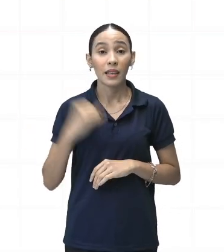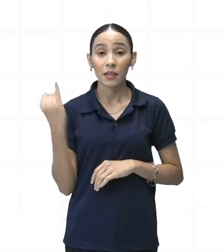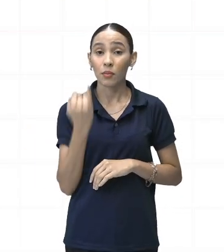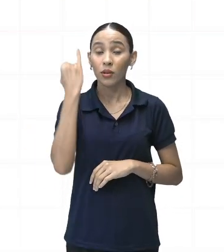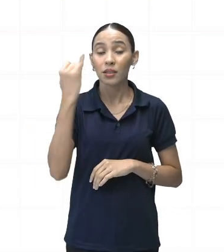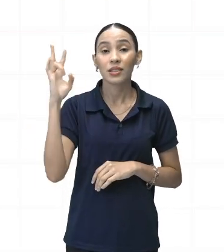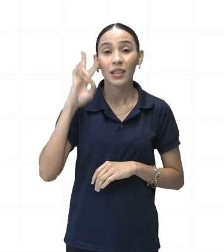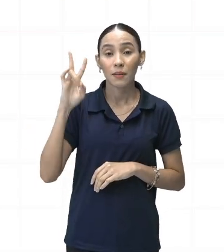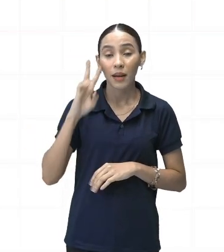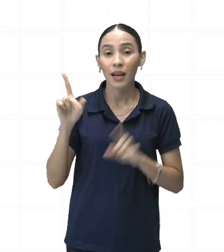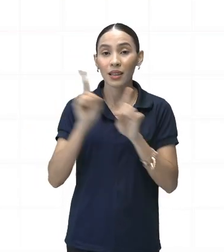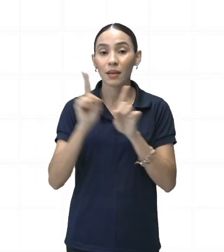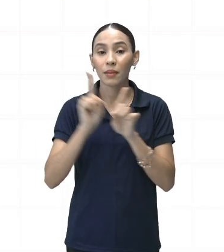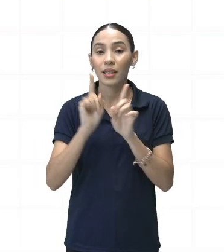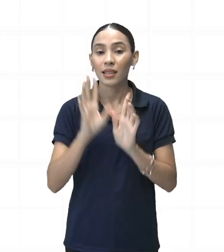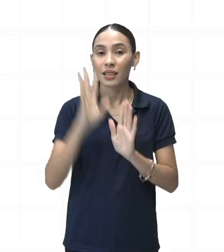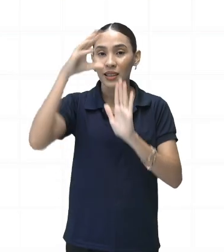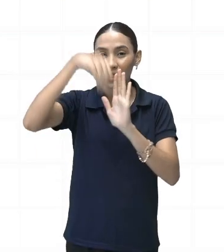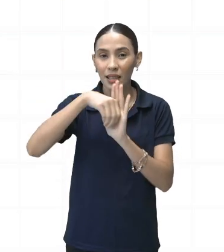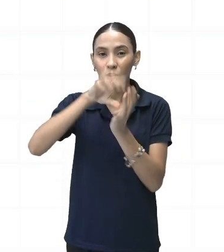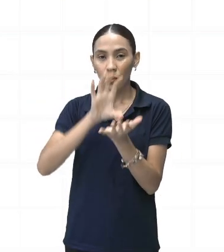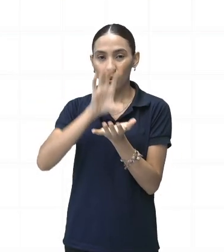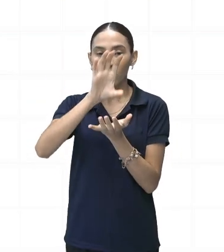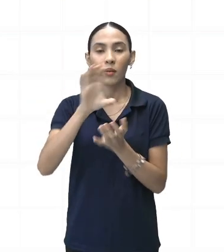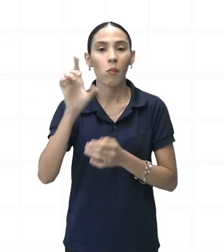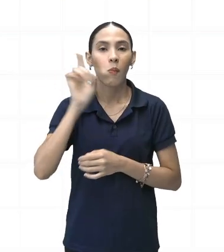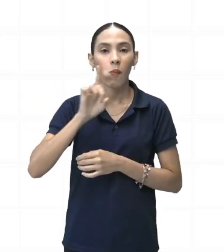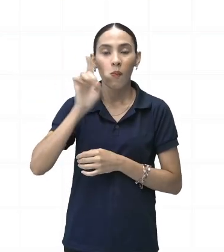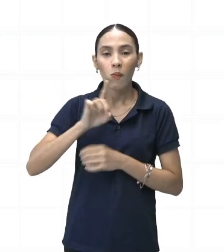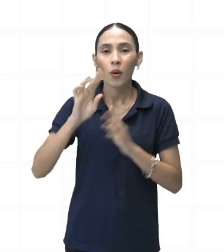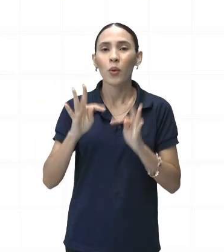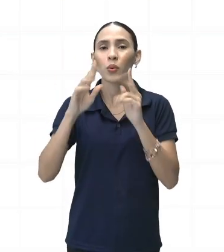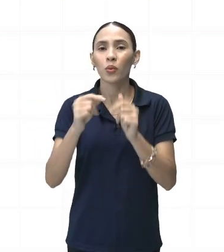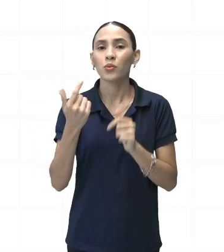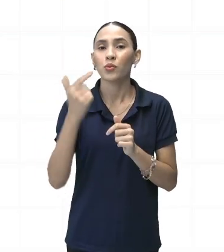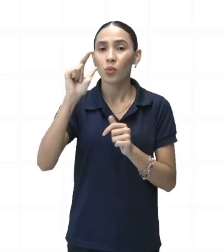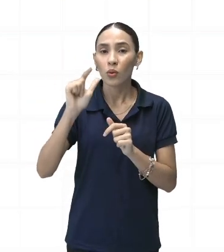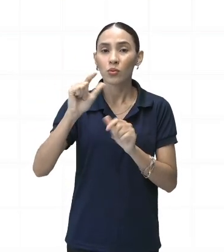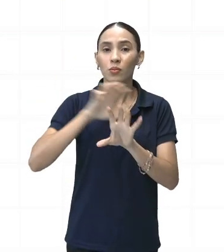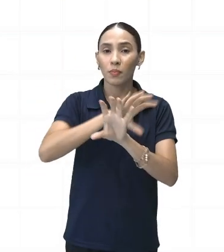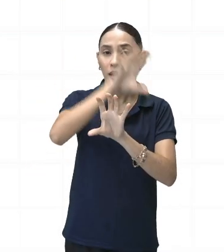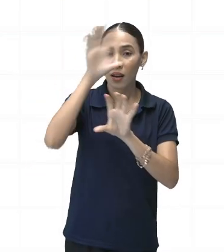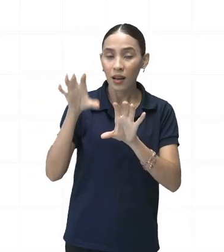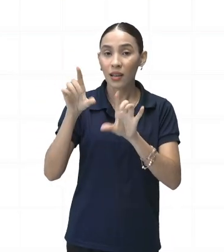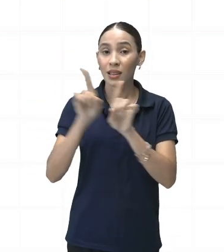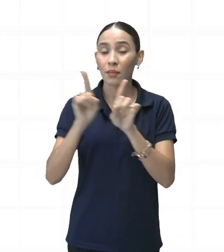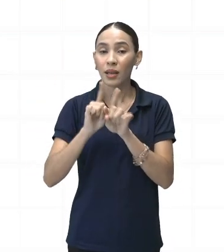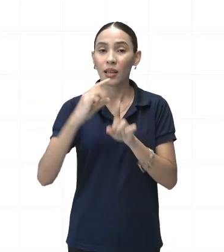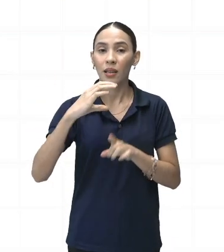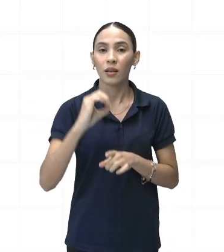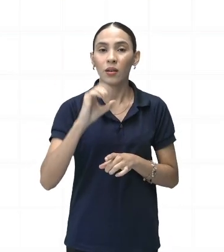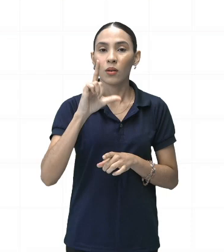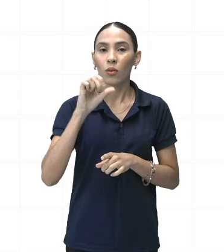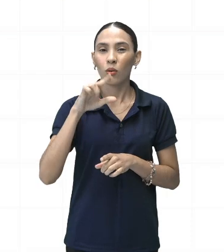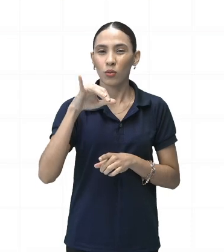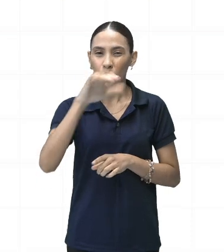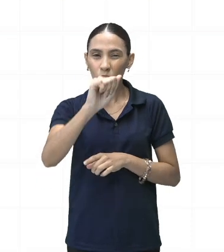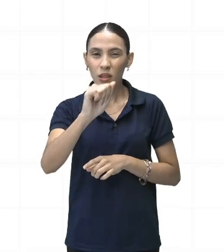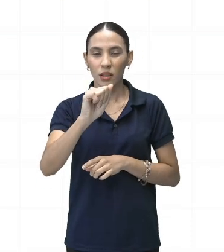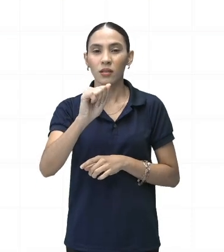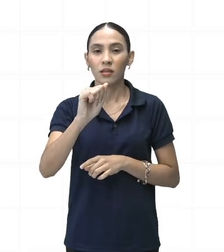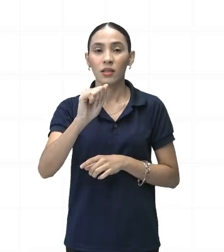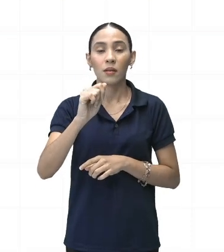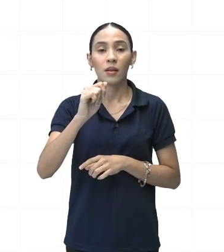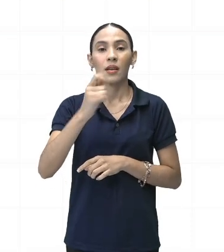lembrar que dentro do continente americano, todos os outros territórios que eram colônias, sejam elas, que eram